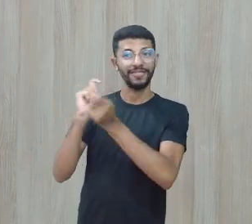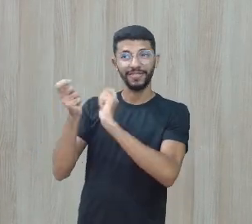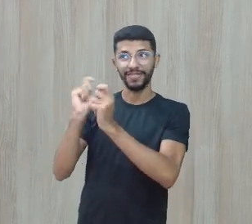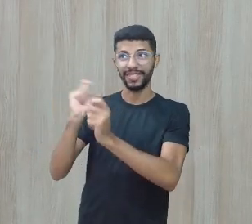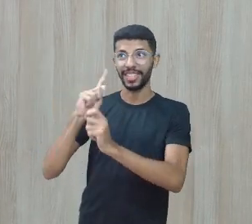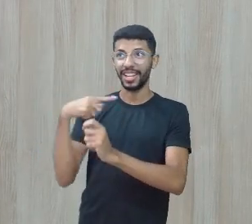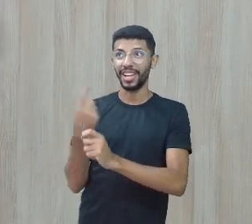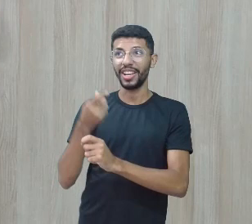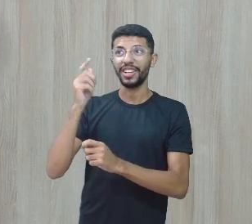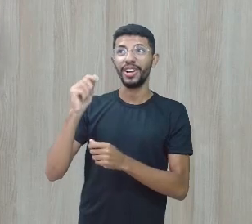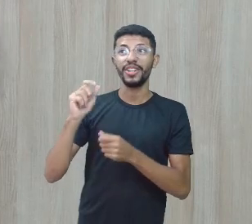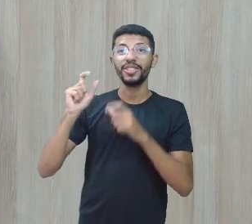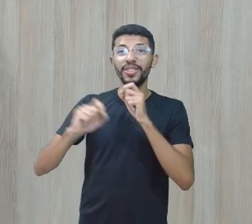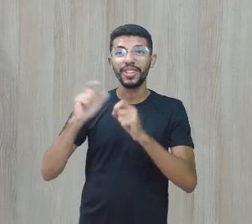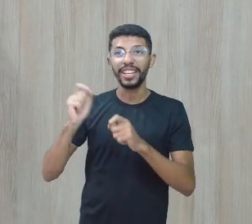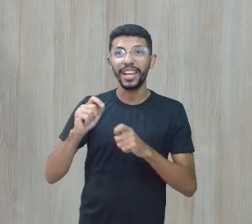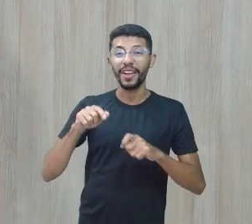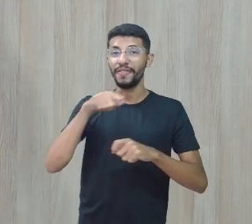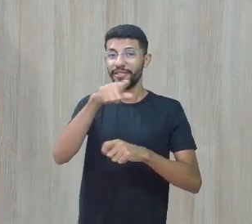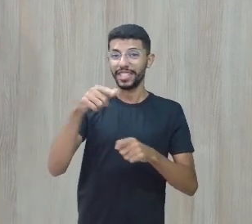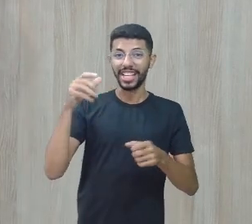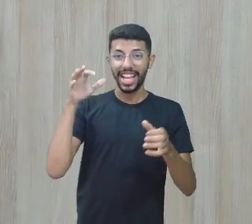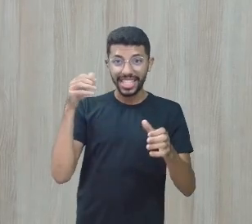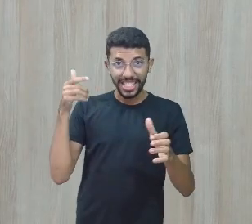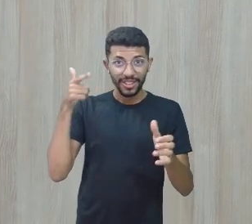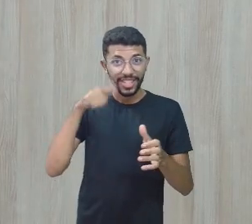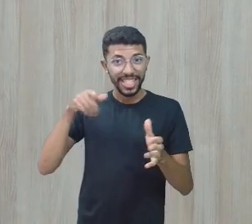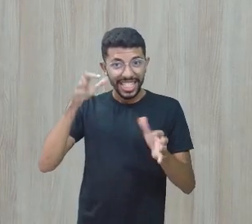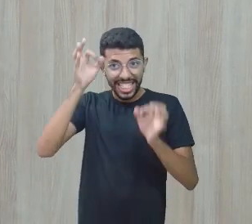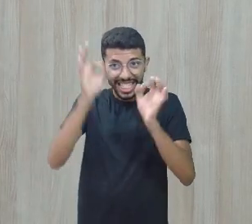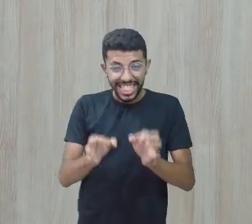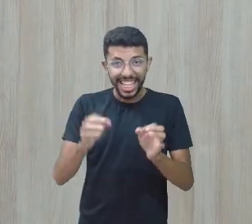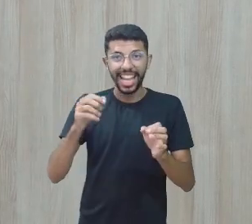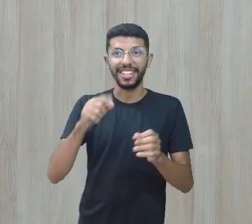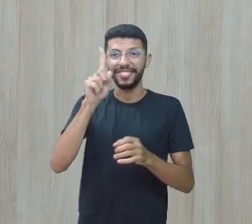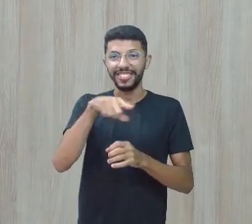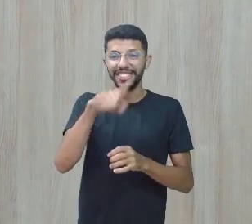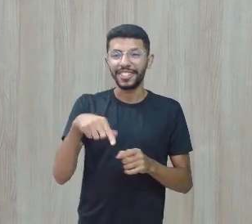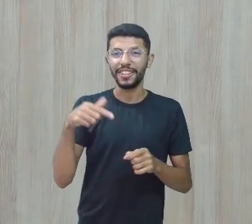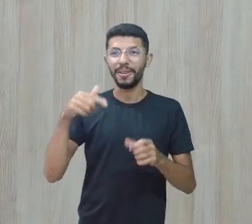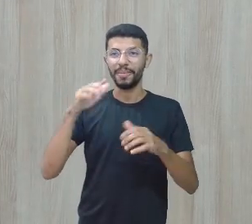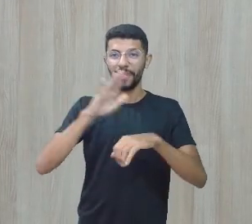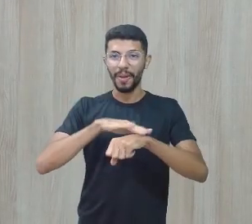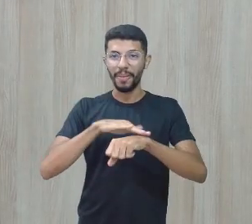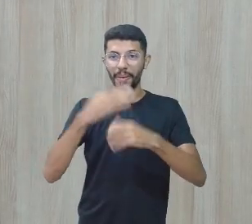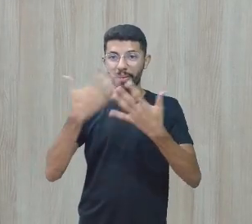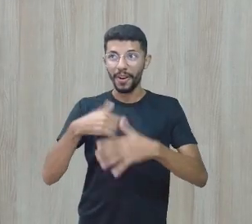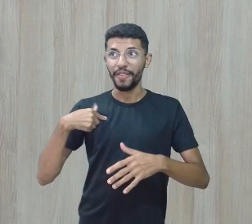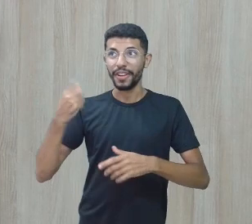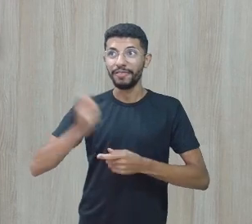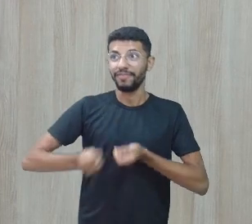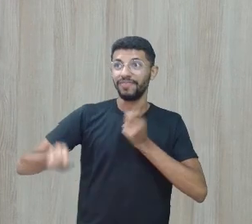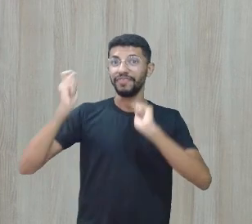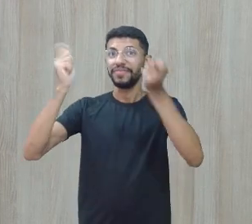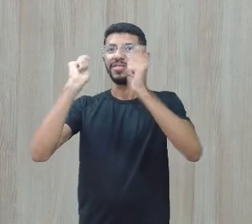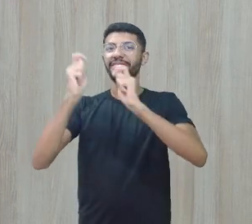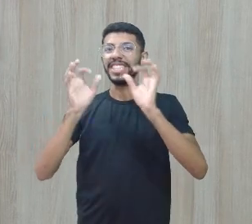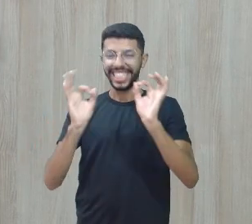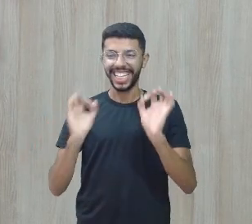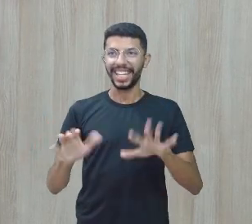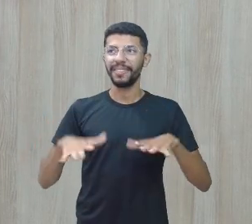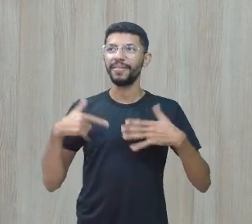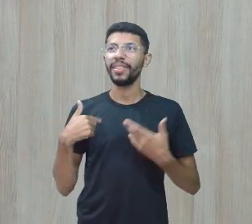a gente sacudir na hora que vocês acertarem a questão na hora da prova. Não vou ficar na mão porque eu gesticulo muito e eu acredito que